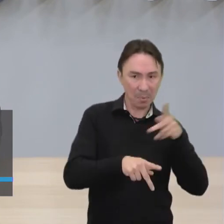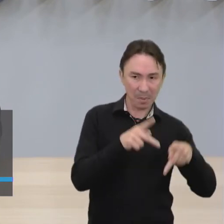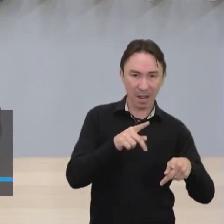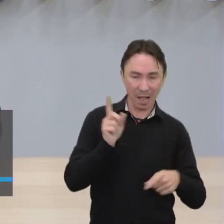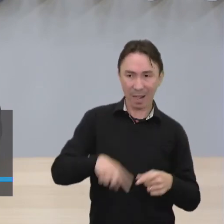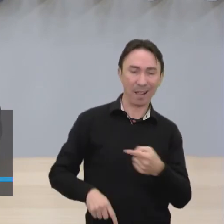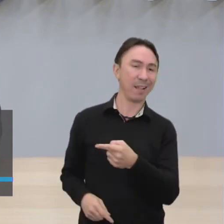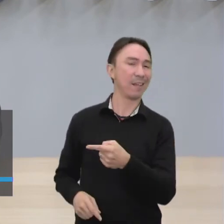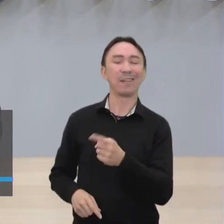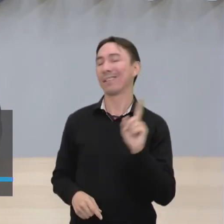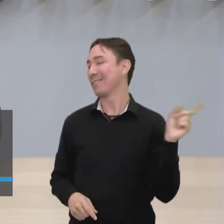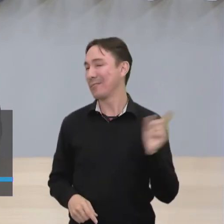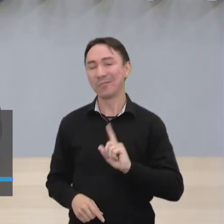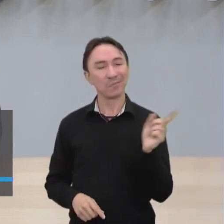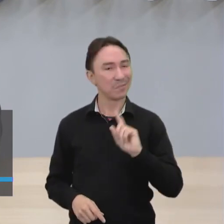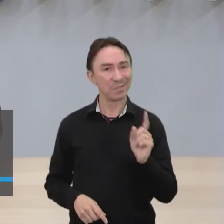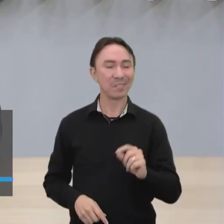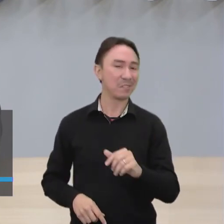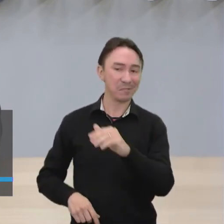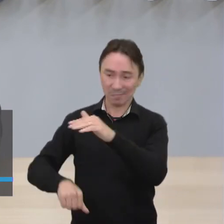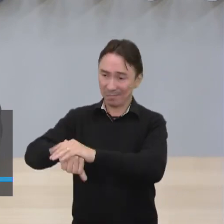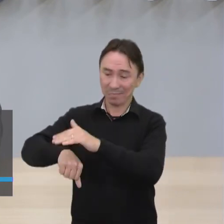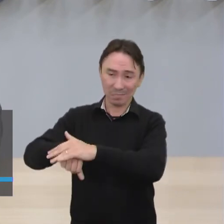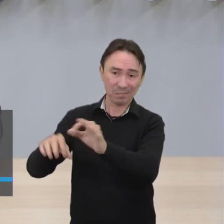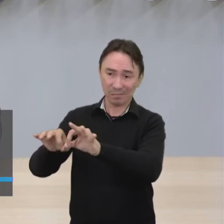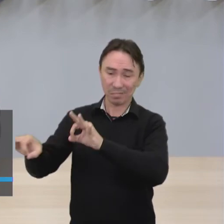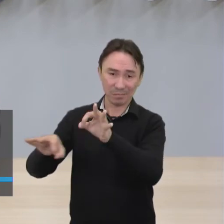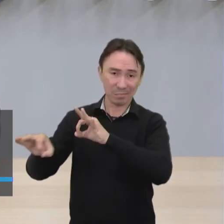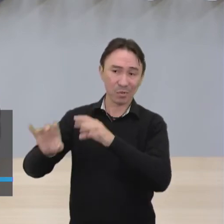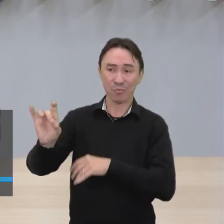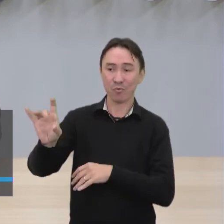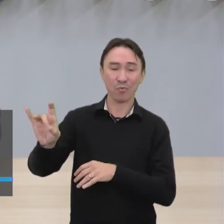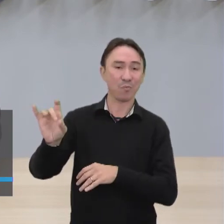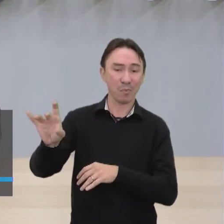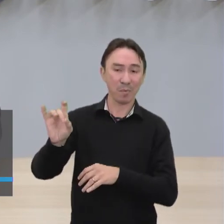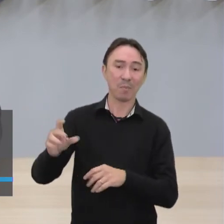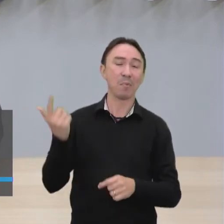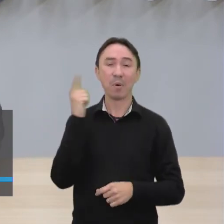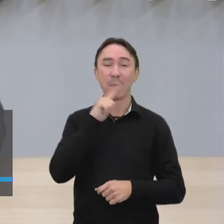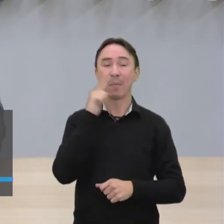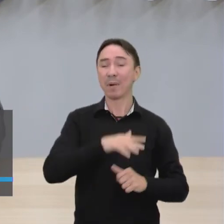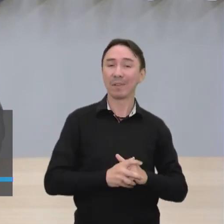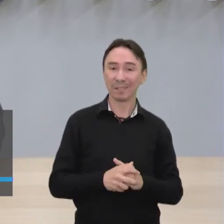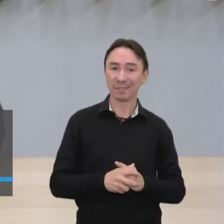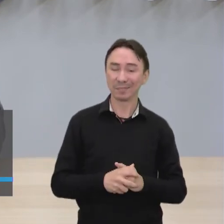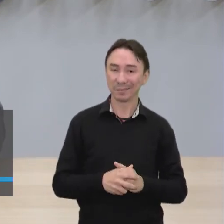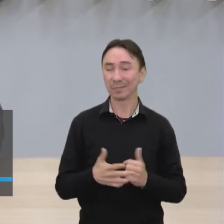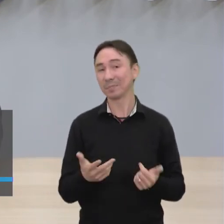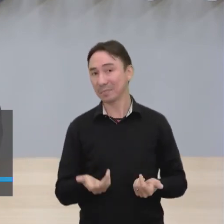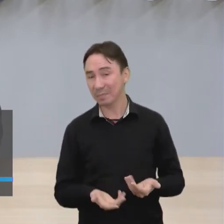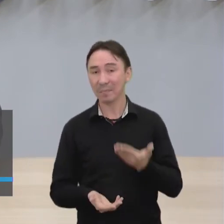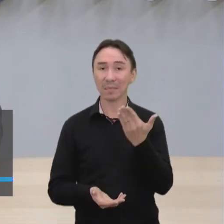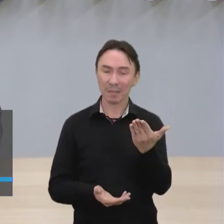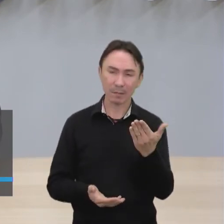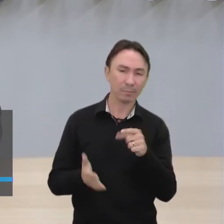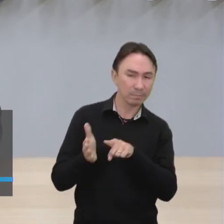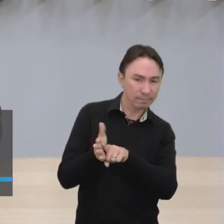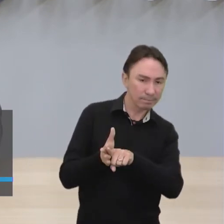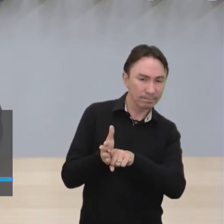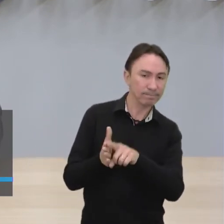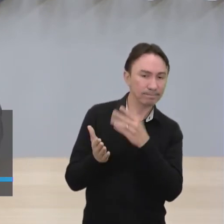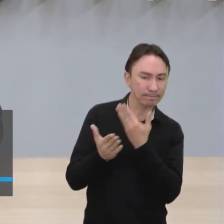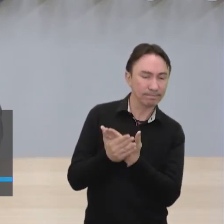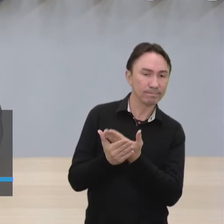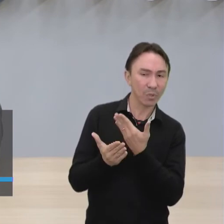e o estudante pode tratar de sistemas, né, verificar como que a comunidade se mobiliza, né, algumas pessoas,